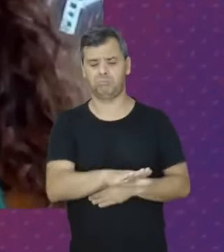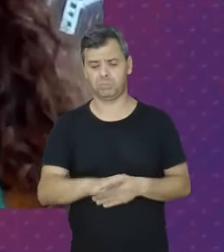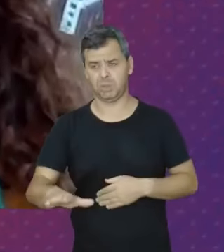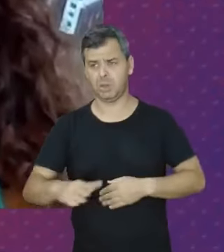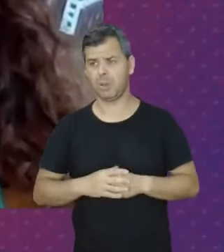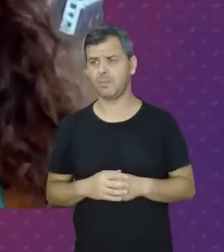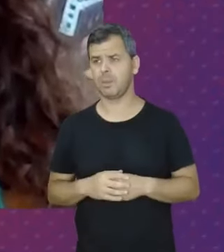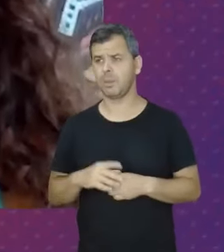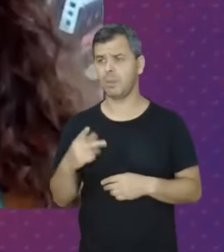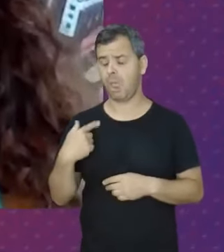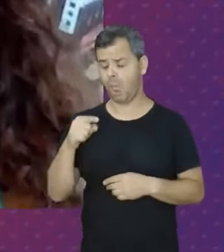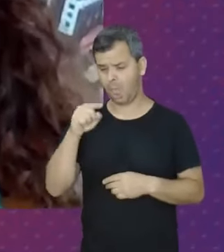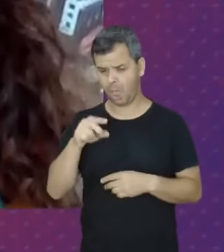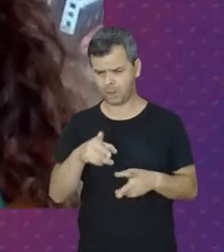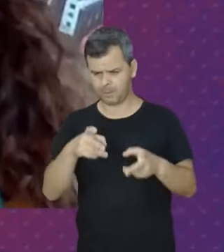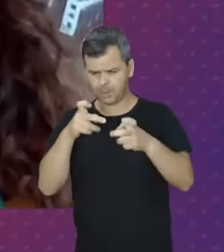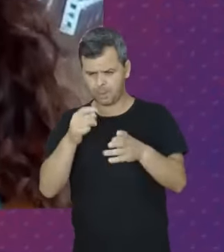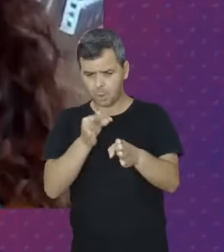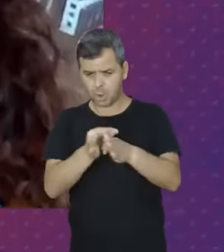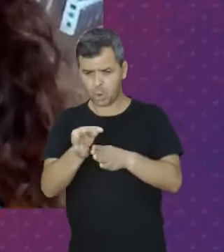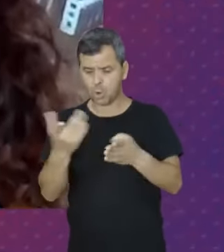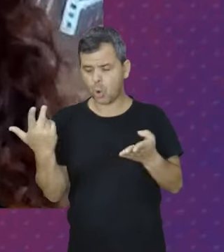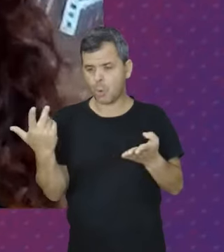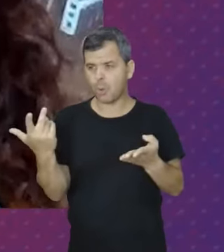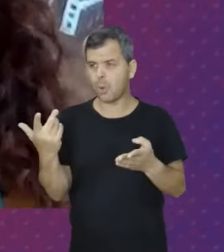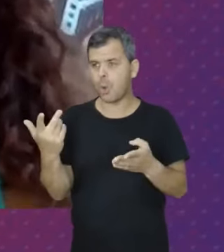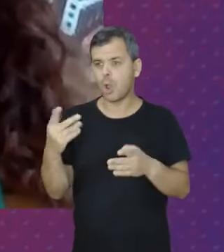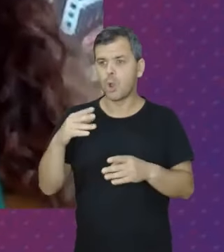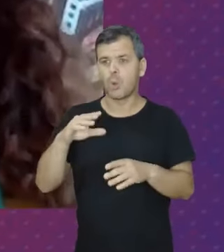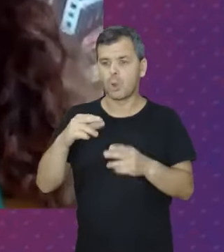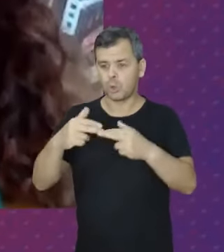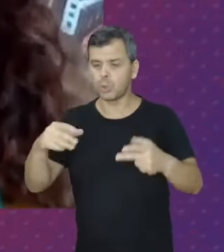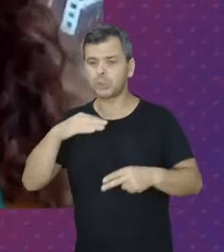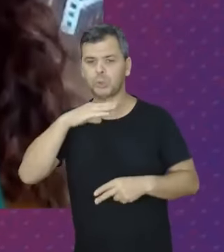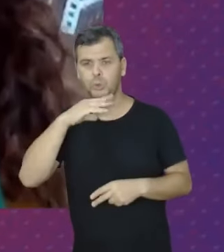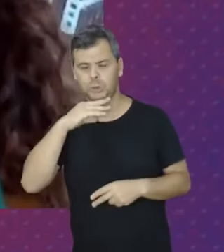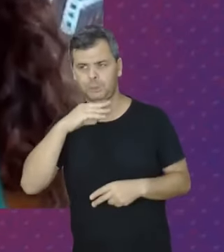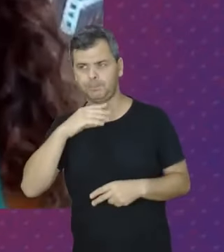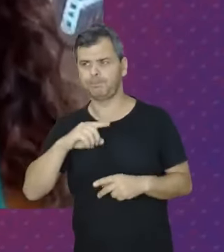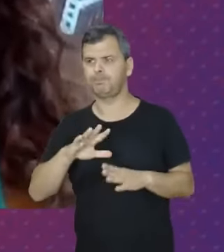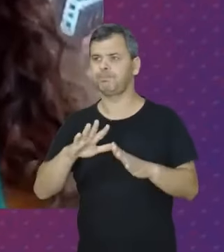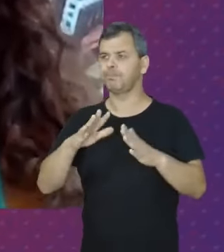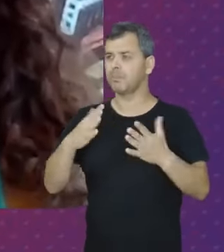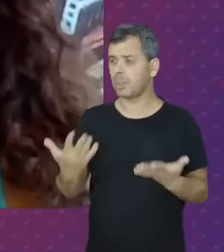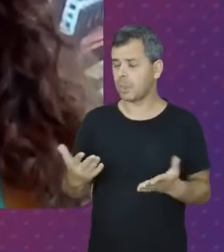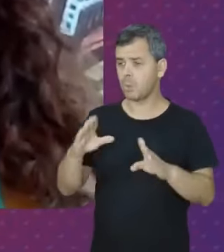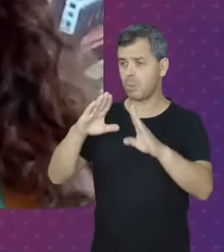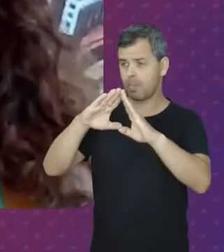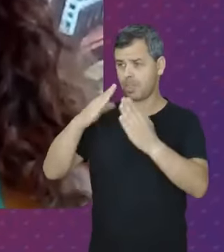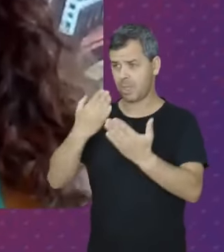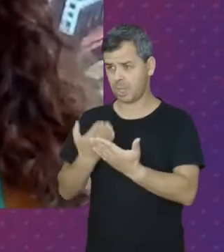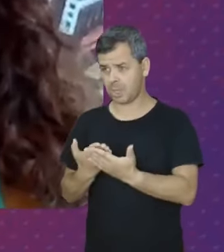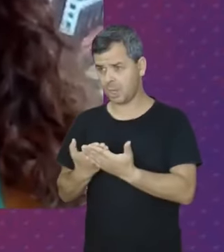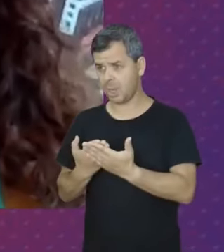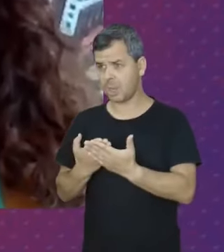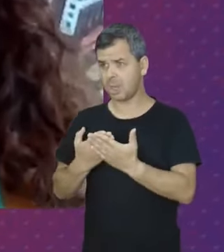elas veem o Conselho Tutelar como um bicho-papão. Isso é muito ruim. Então, nas escolas criou-se essa ideia de